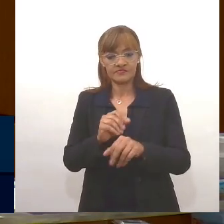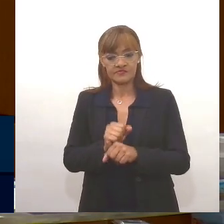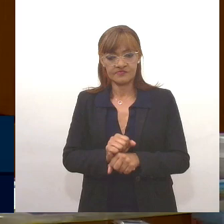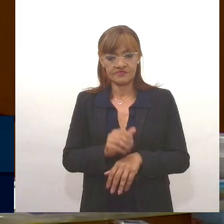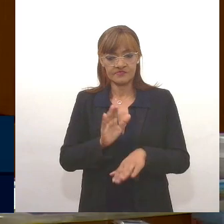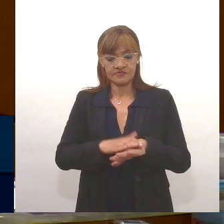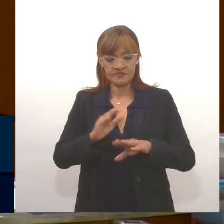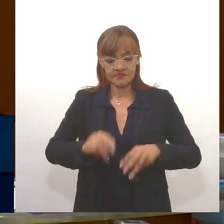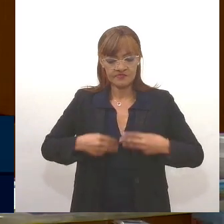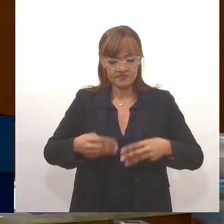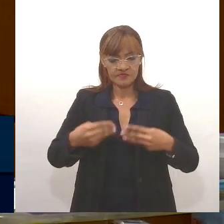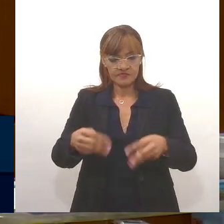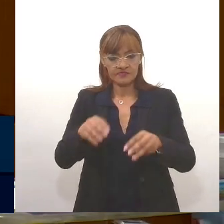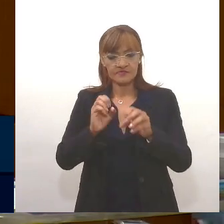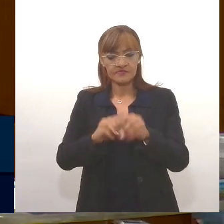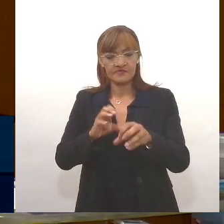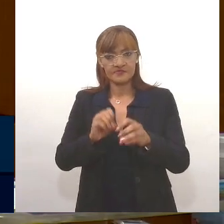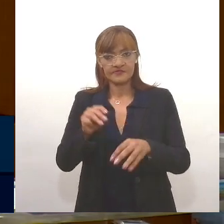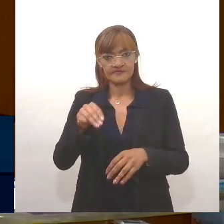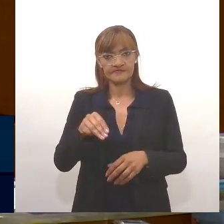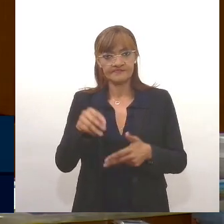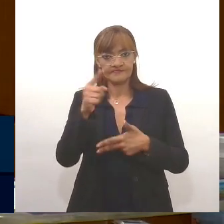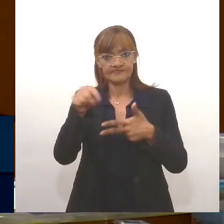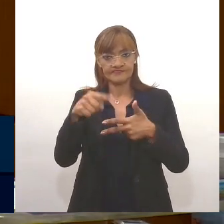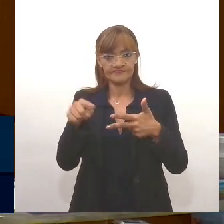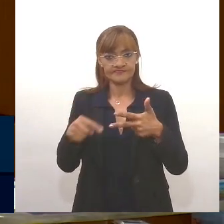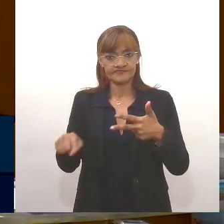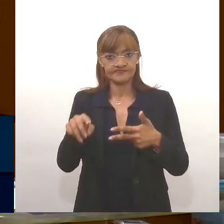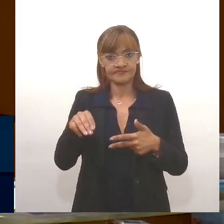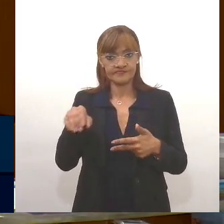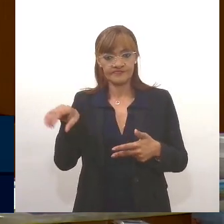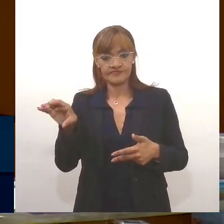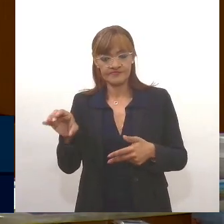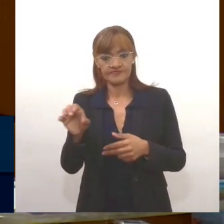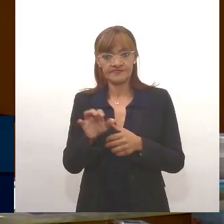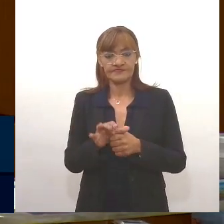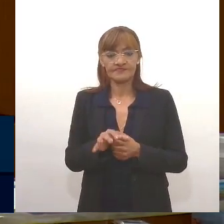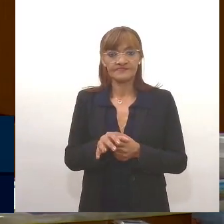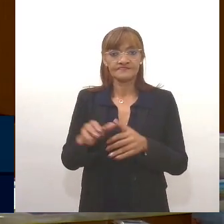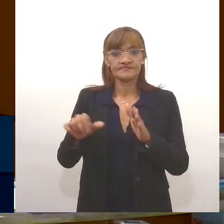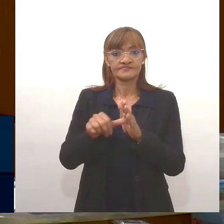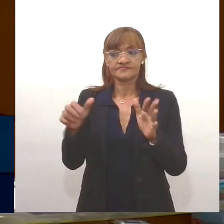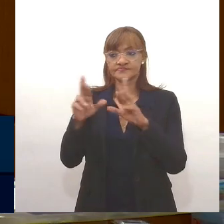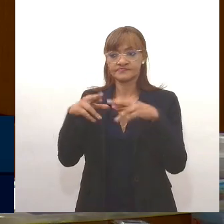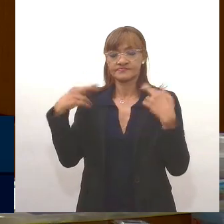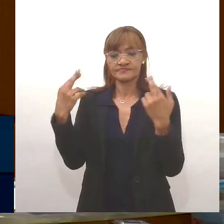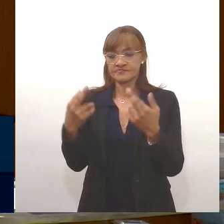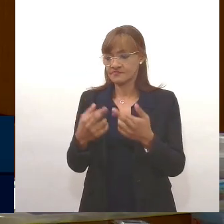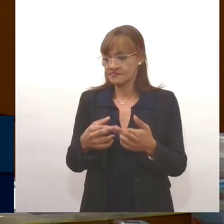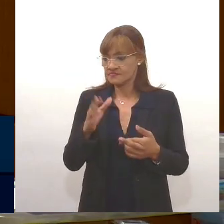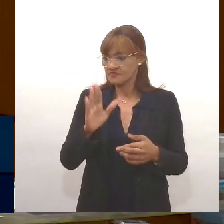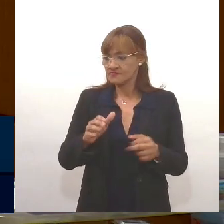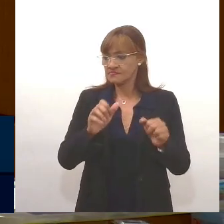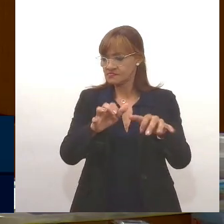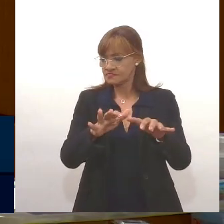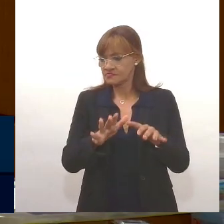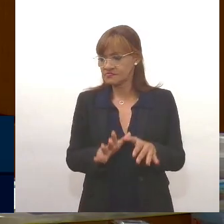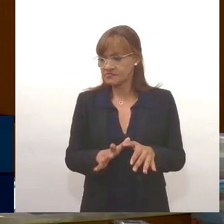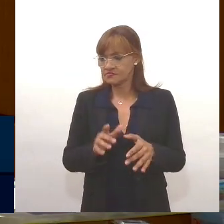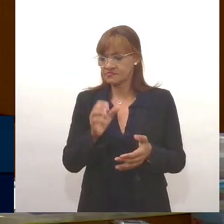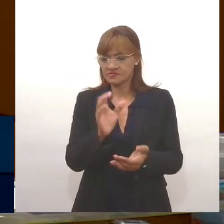MEC e em sua primeira reunião técnica no auditório do Conselho Nacional de Educação em